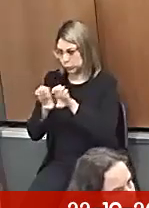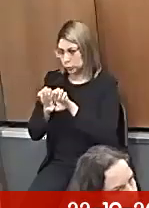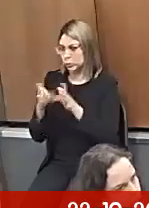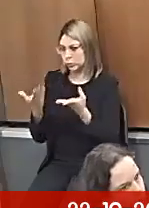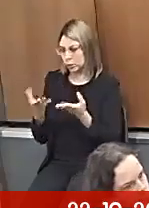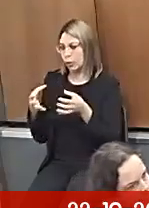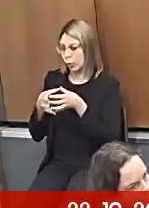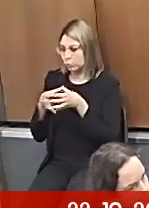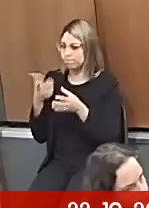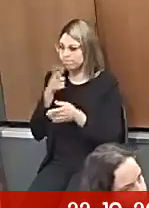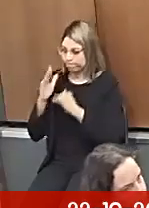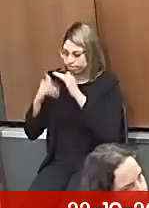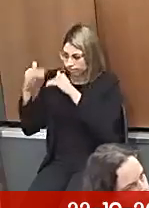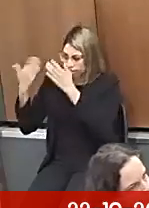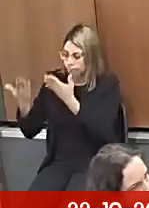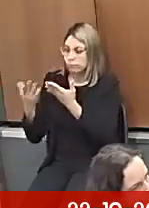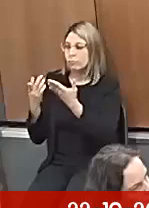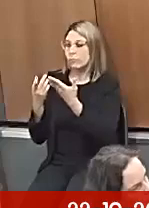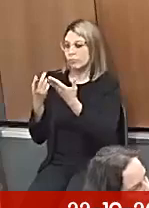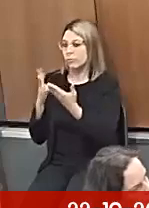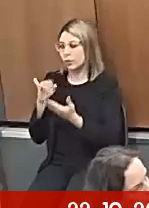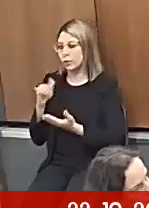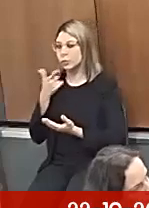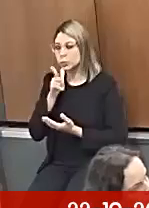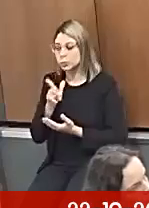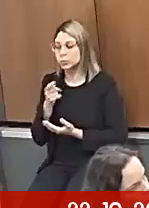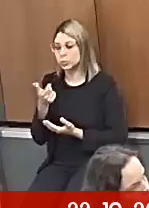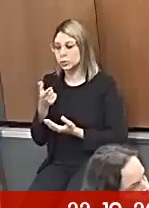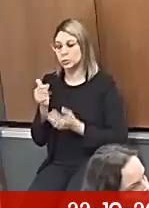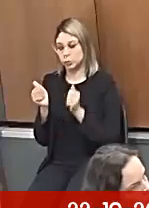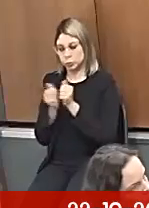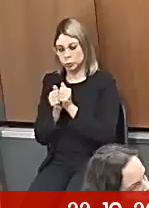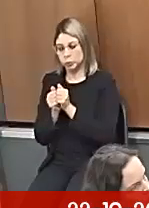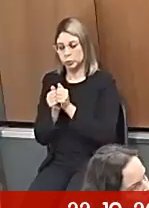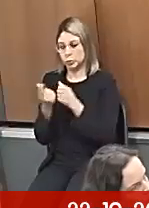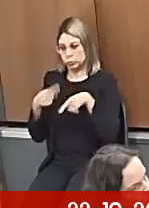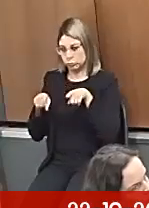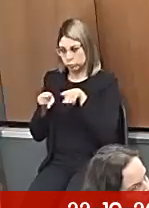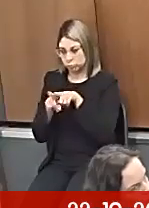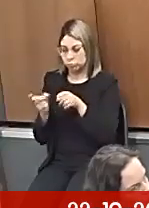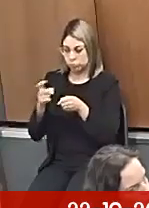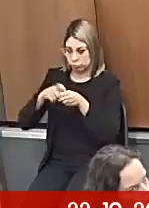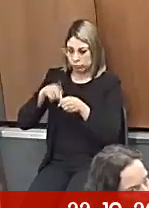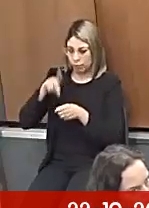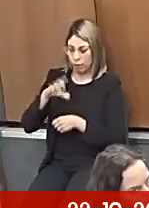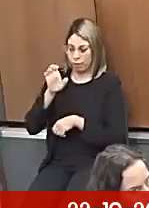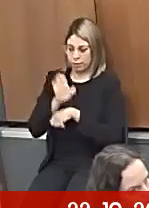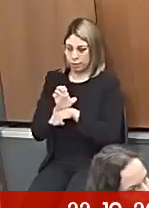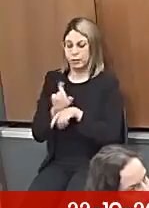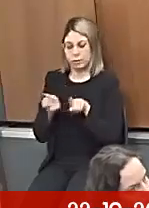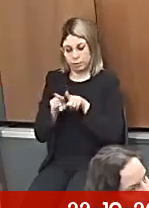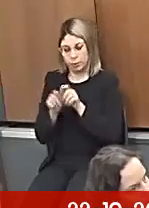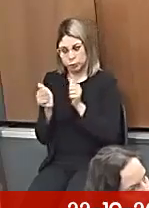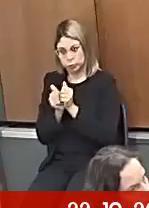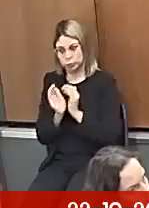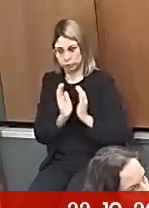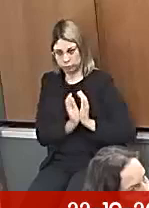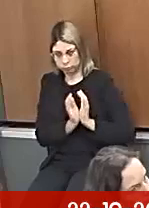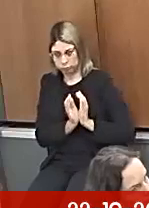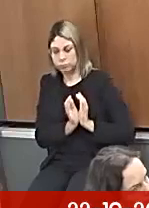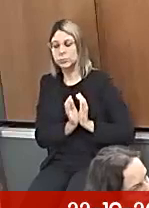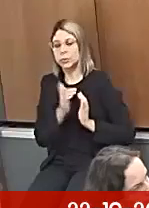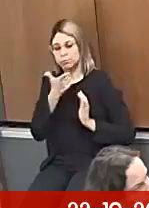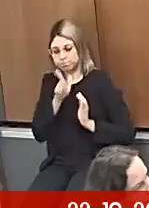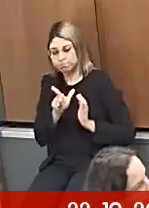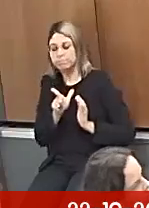muito nesse sentido. Em breve, devemos ter aí um grande convênio do Estado, através da Secretaria de Educação, com as APAES de Minas Gerais, dando